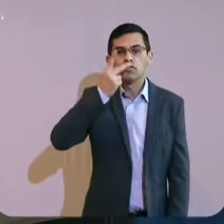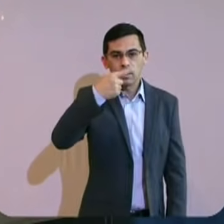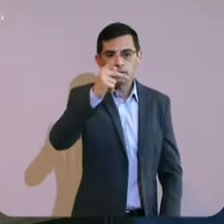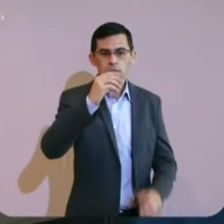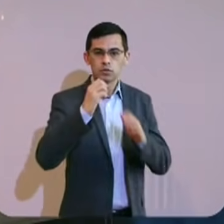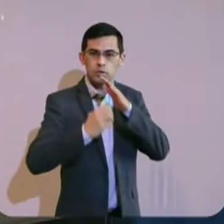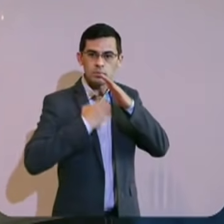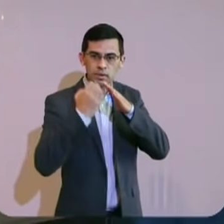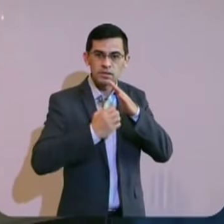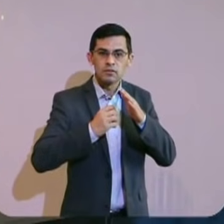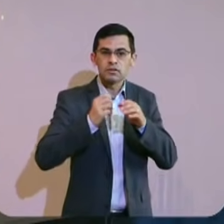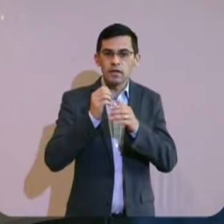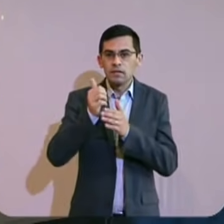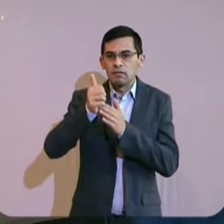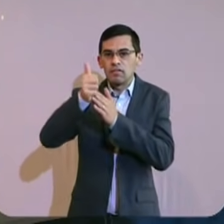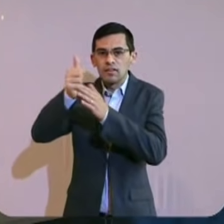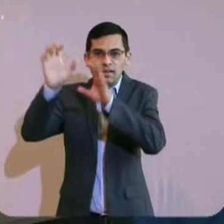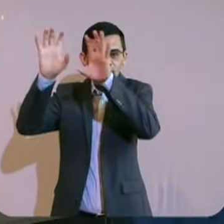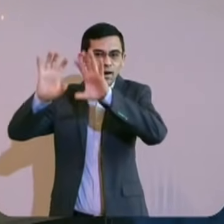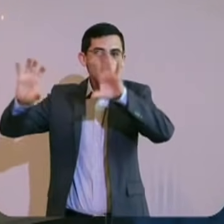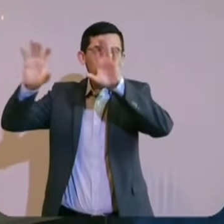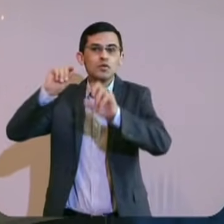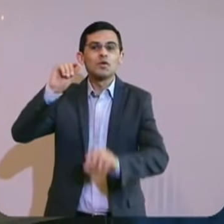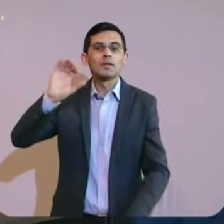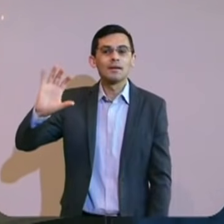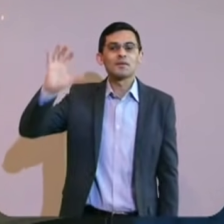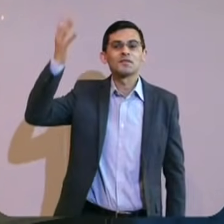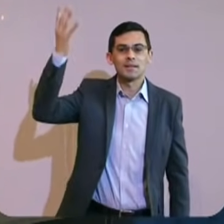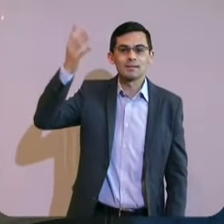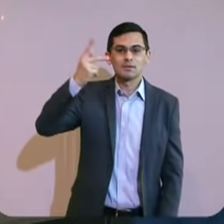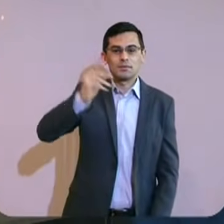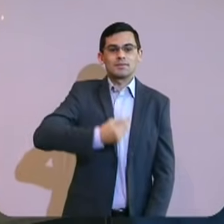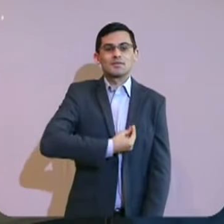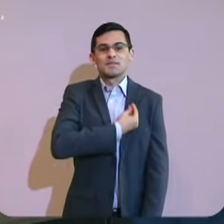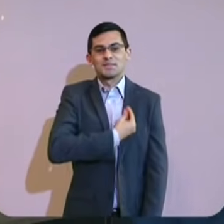vai seguir a nuvem, fala para ver o que acontece com você.